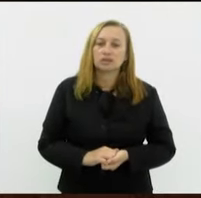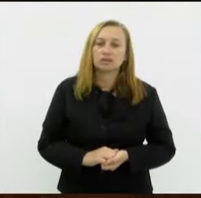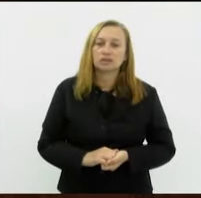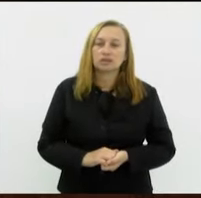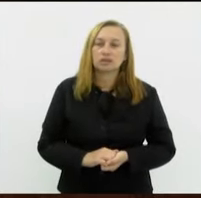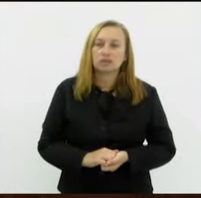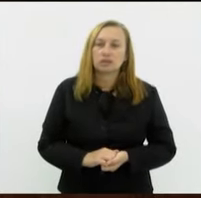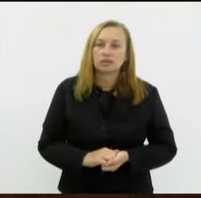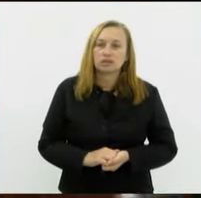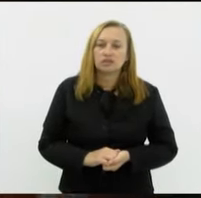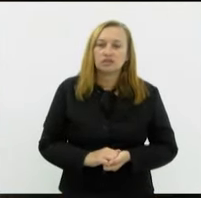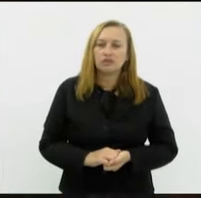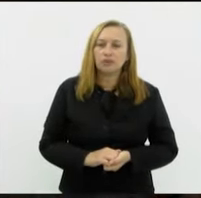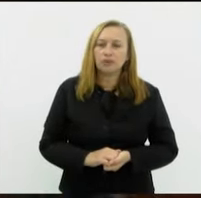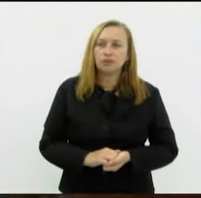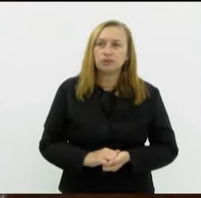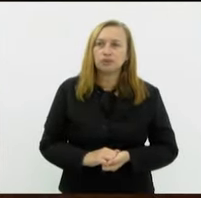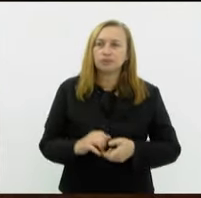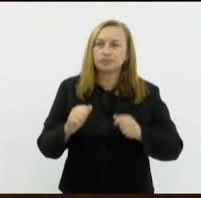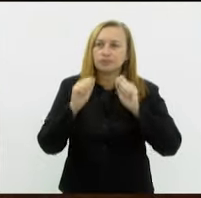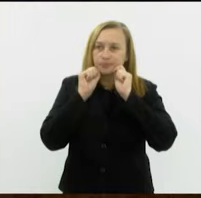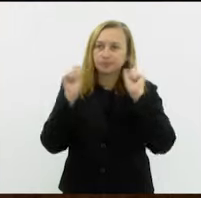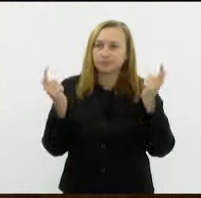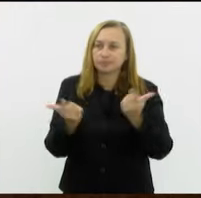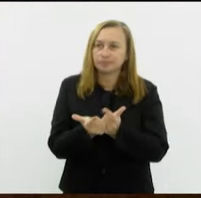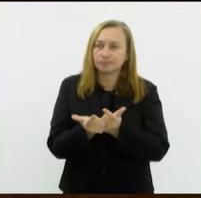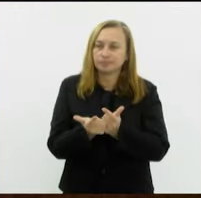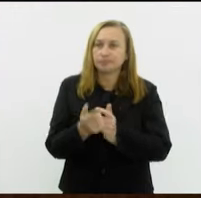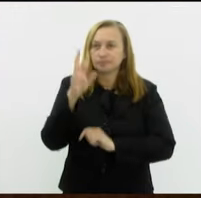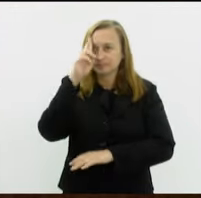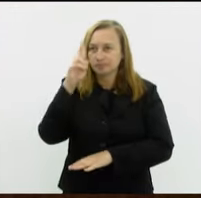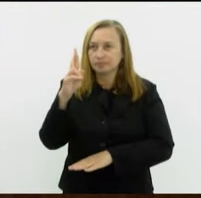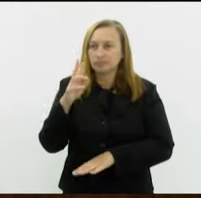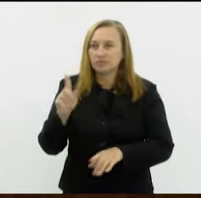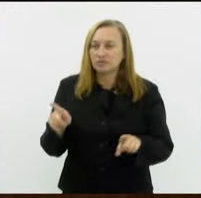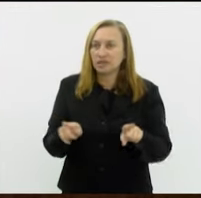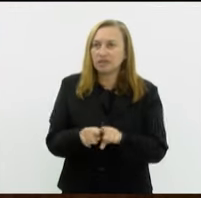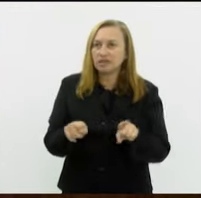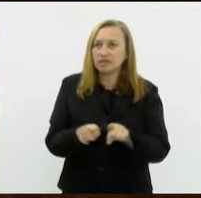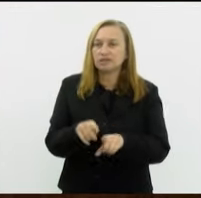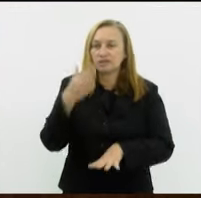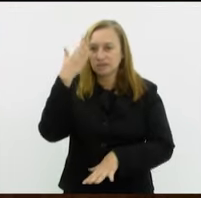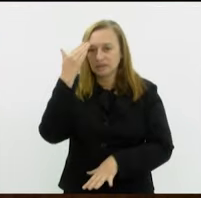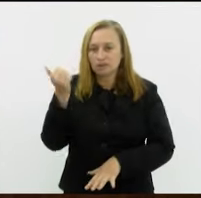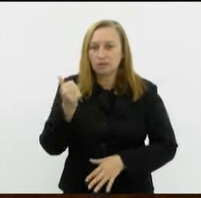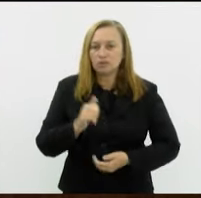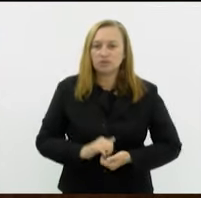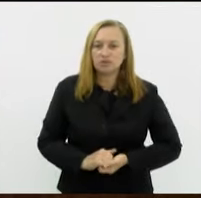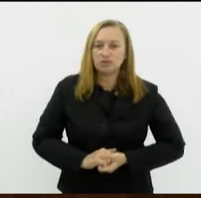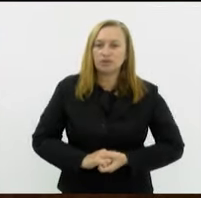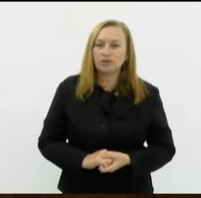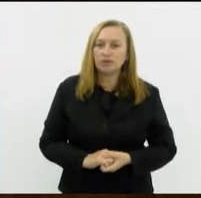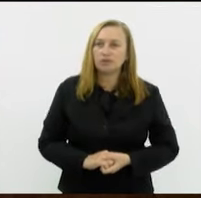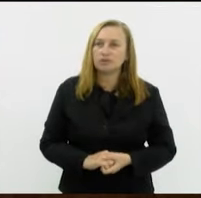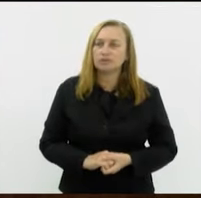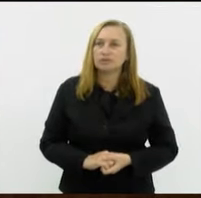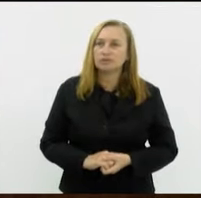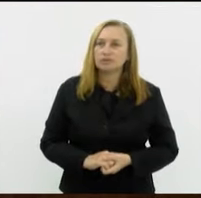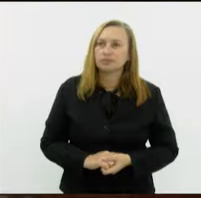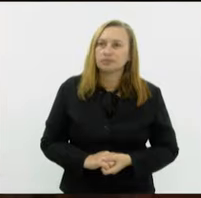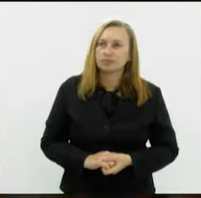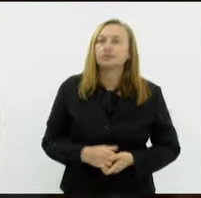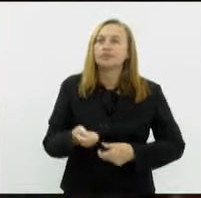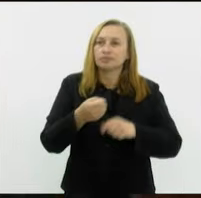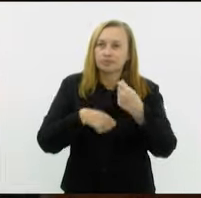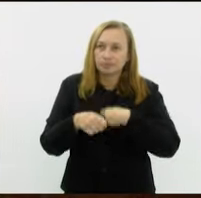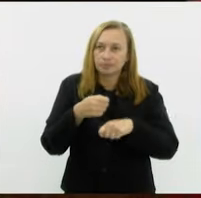Legislativa, e Vossa Excelência está indo nesta mesma diretriz, tendo uma postura de austeridade, de economia